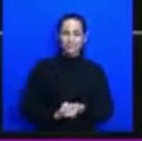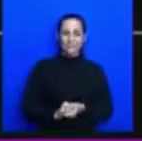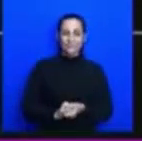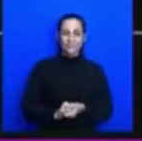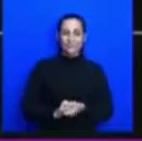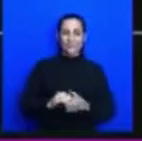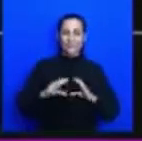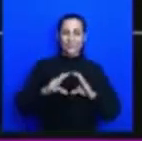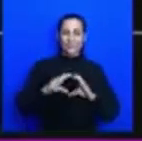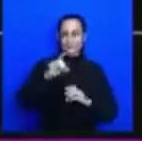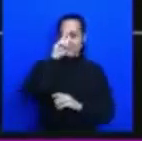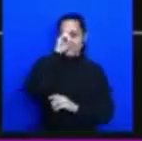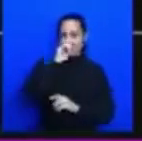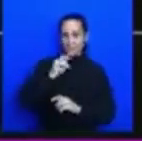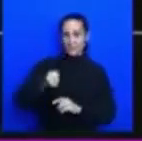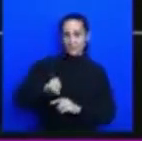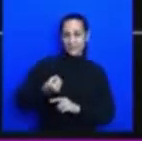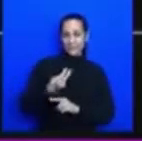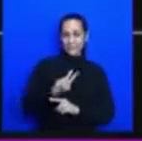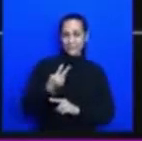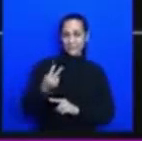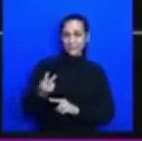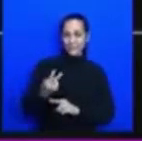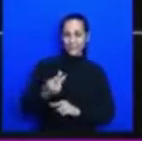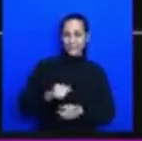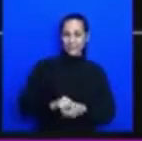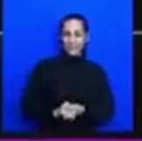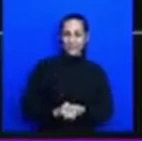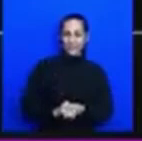Número 22.